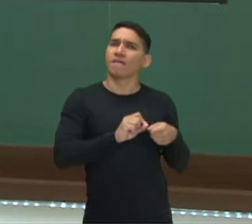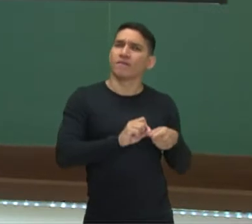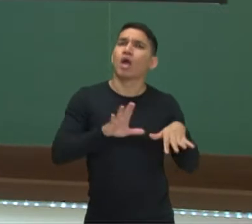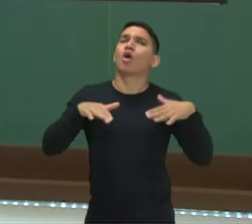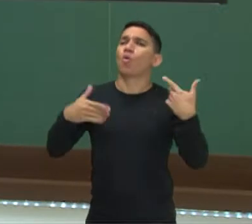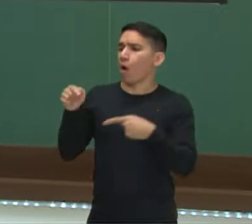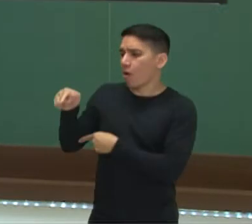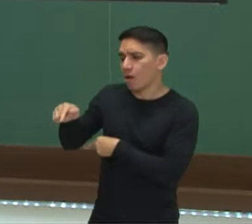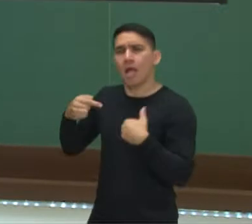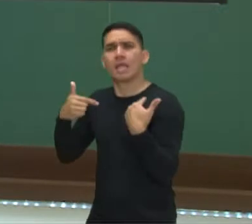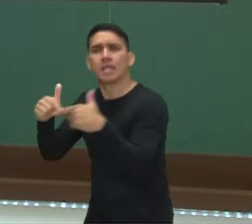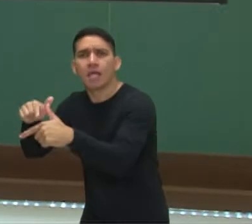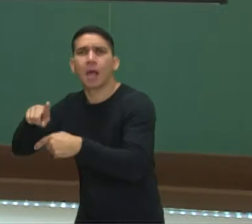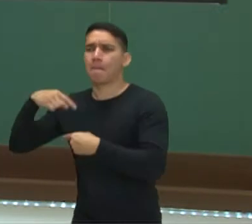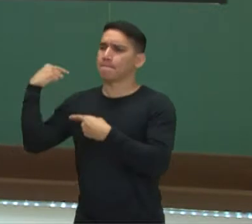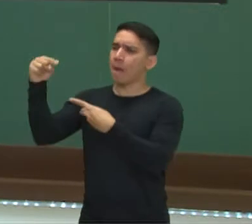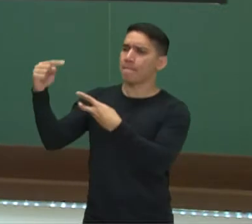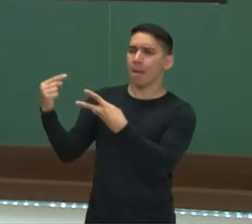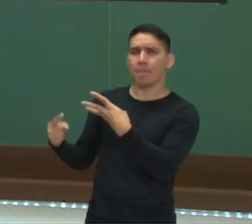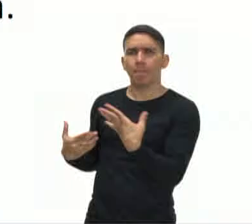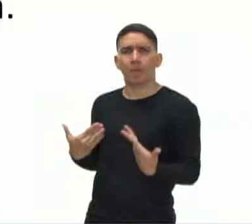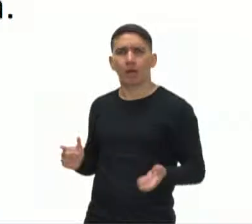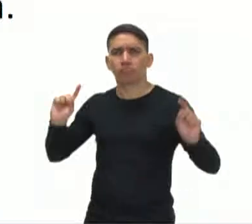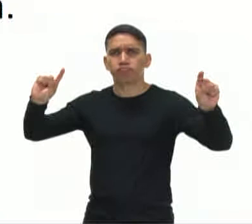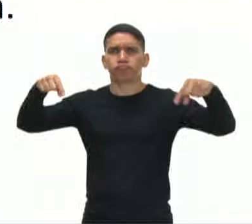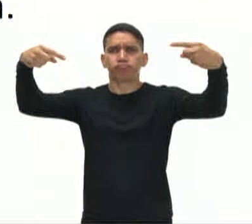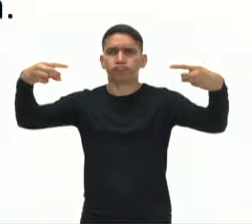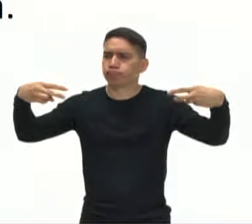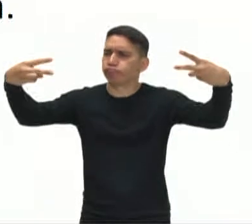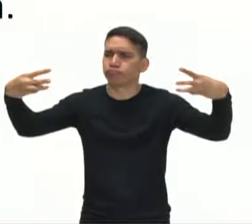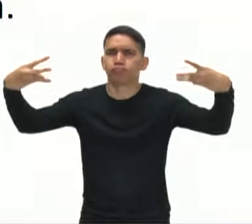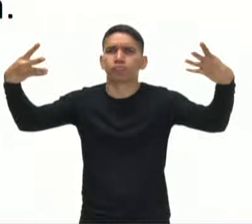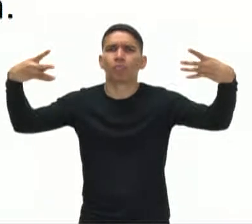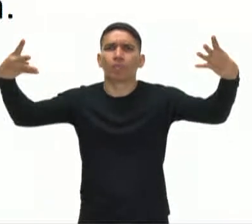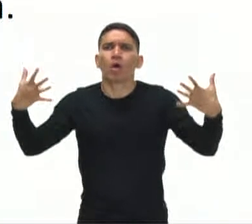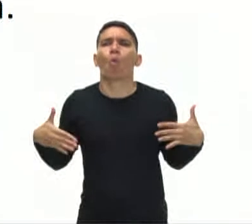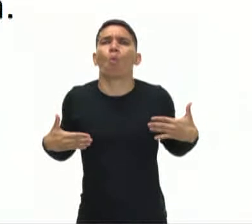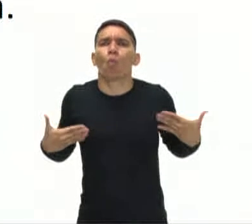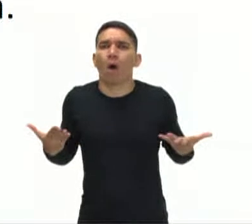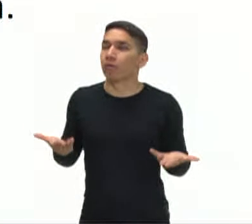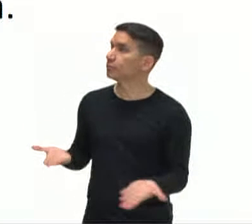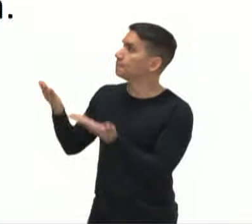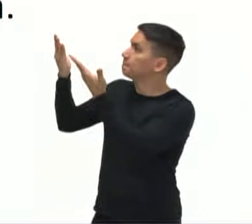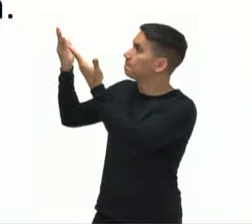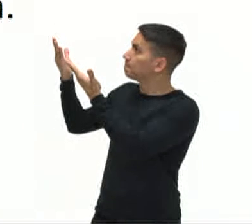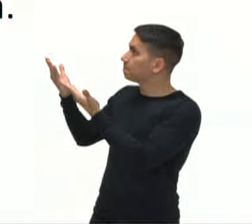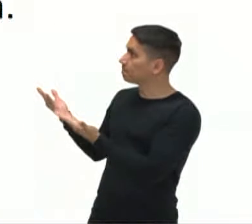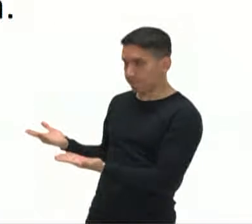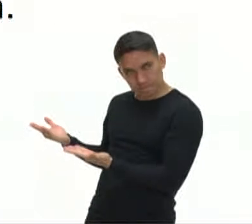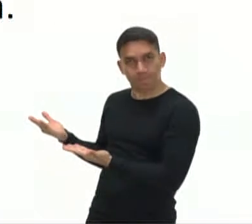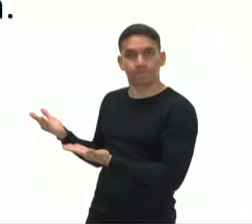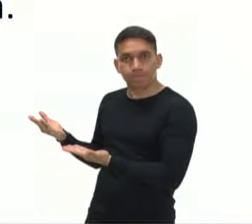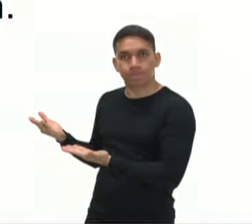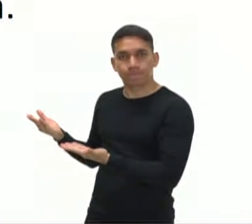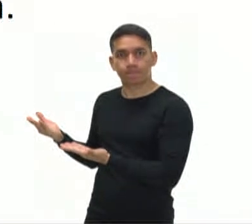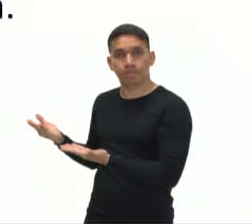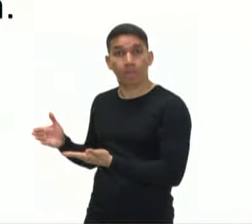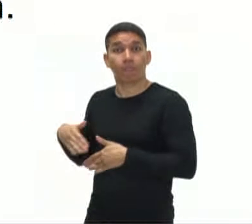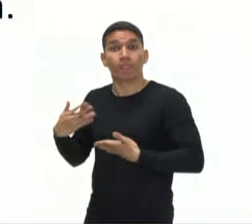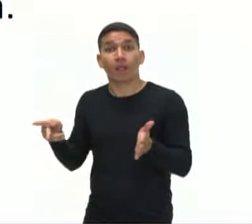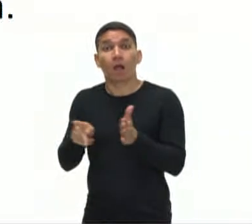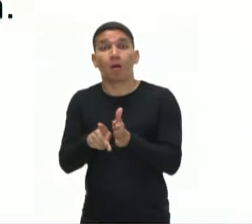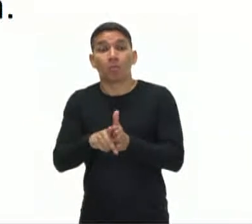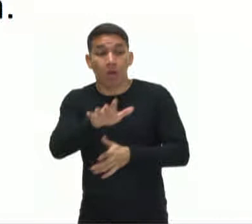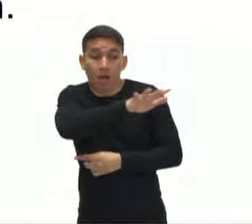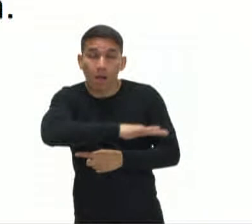são desenvolvidas na cidade, ou seja, quais são desenvolvidas no meio rural e quais são desenvolvidas no meio urbano. Então, ali no